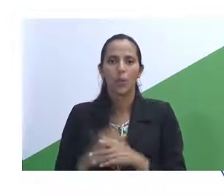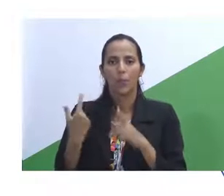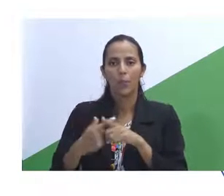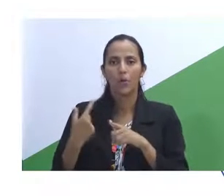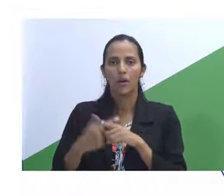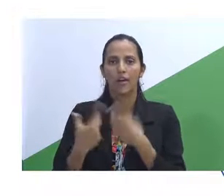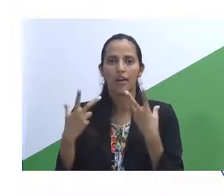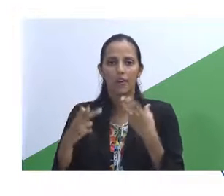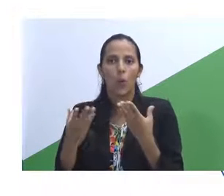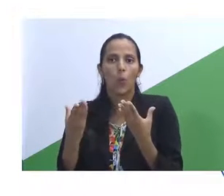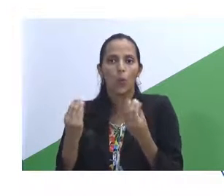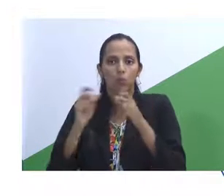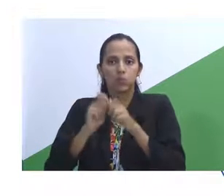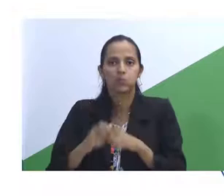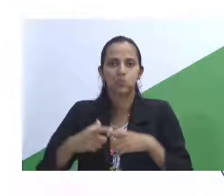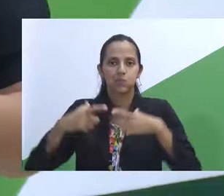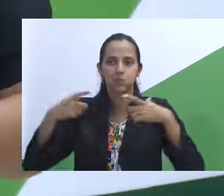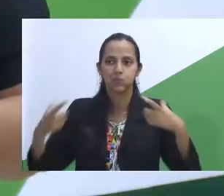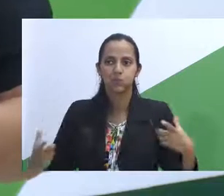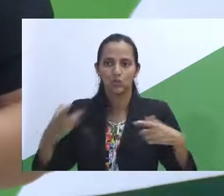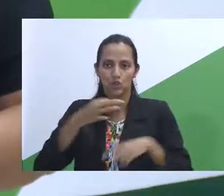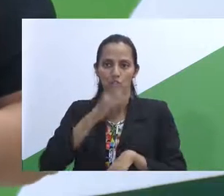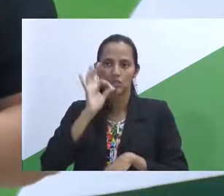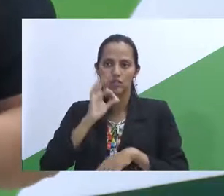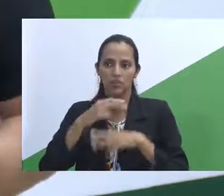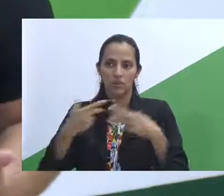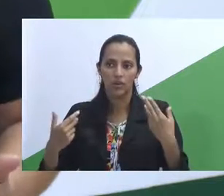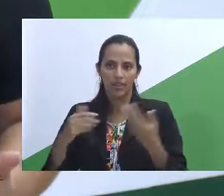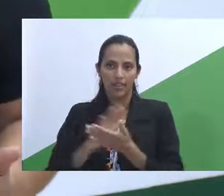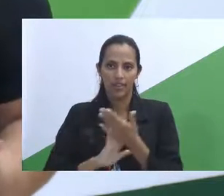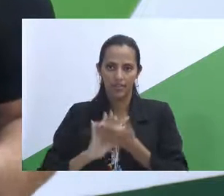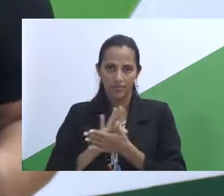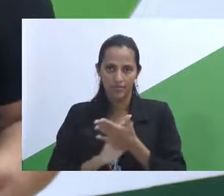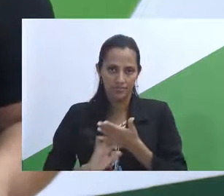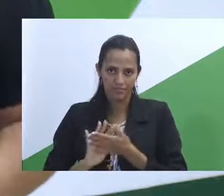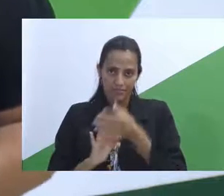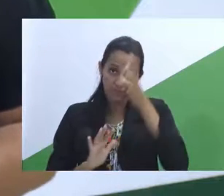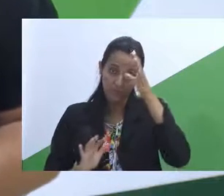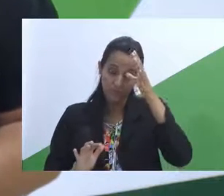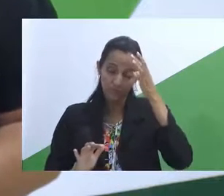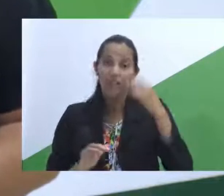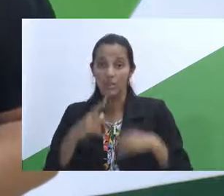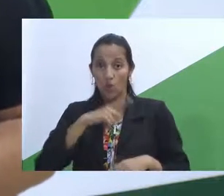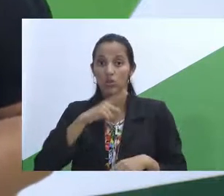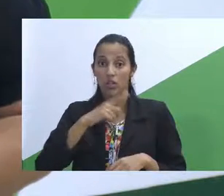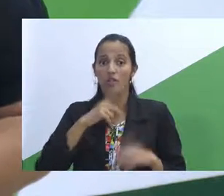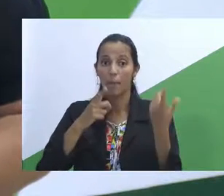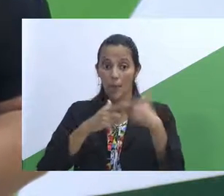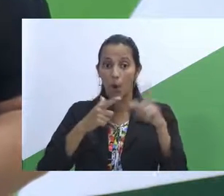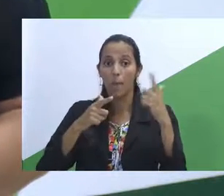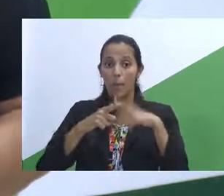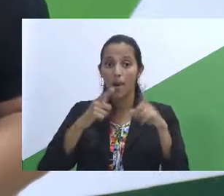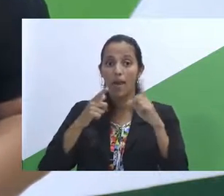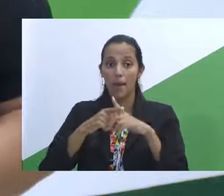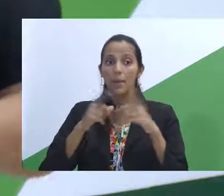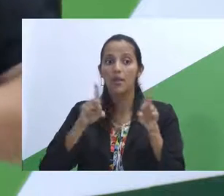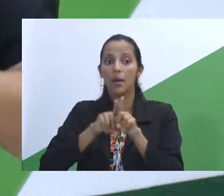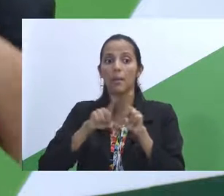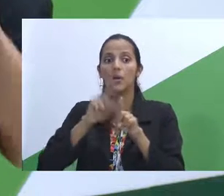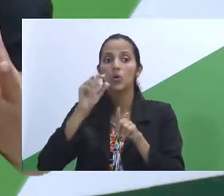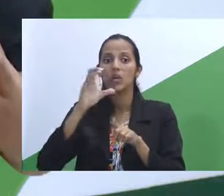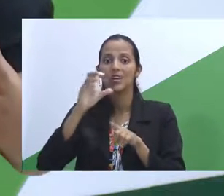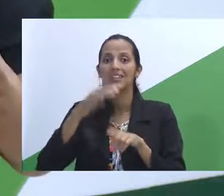superprodução, né? Como já existiu no Brasil, e a gente teve sérios problemas, que foi a crise de 1929, Onde